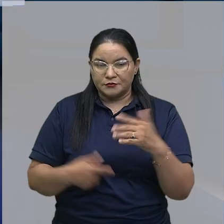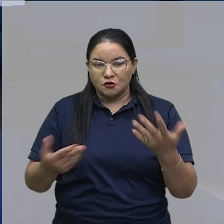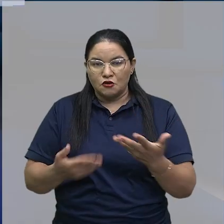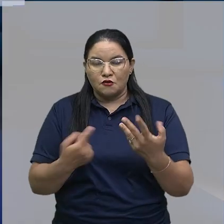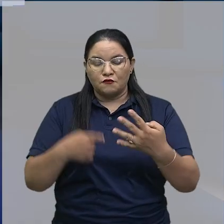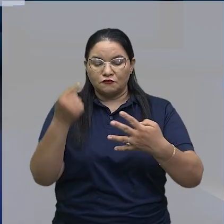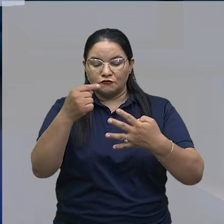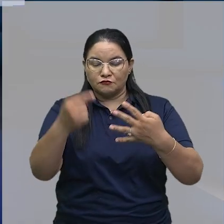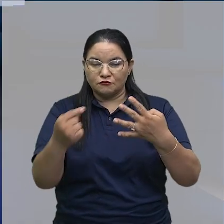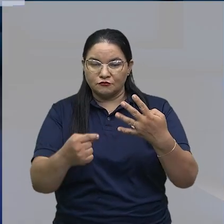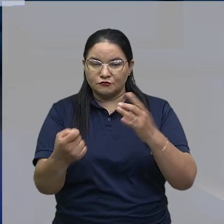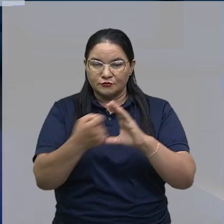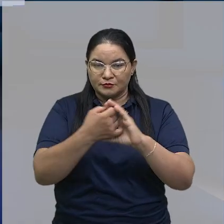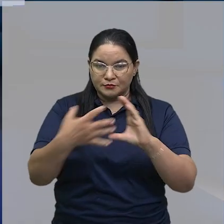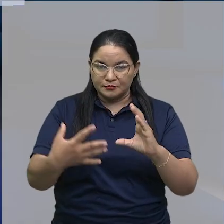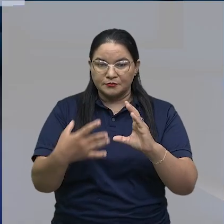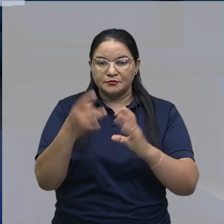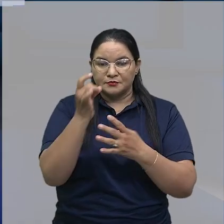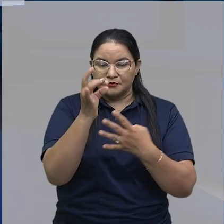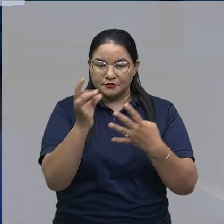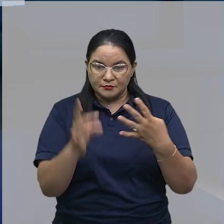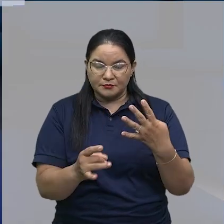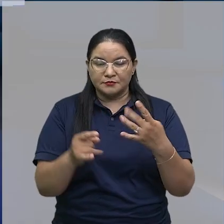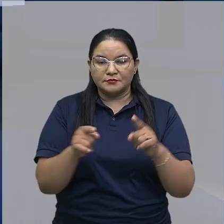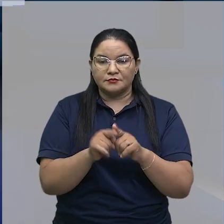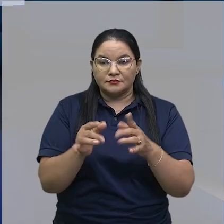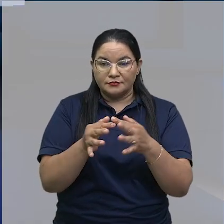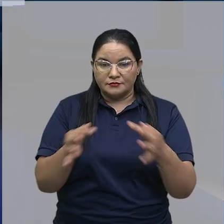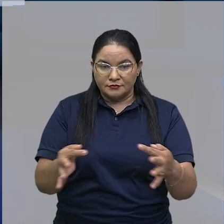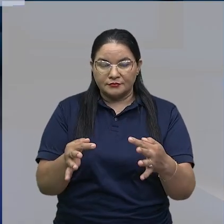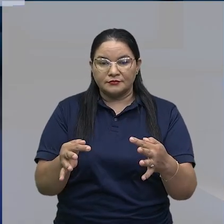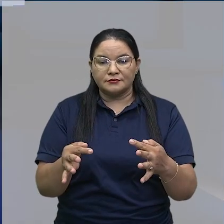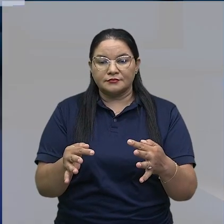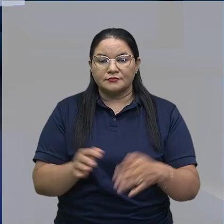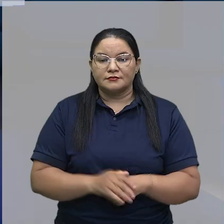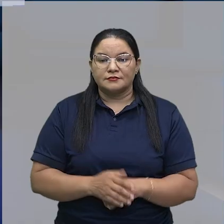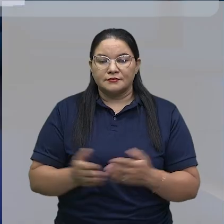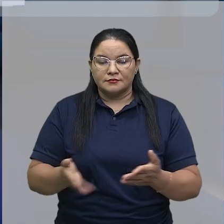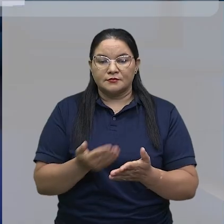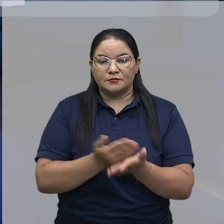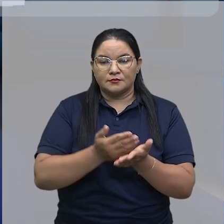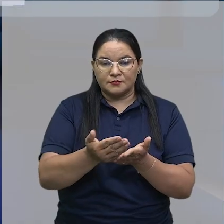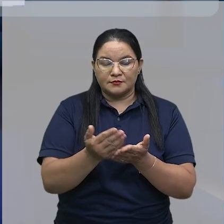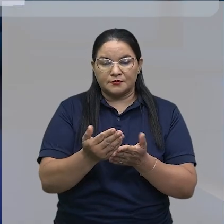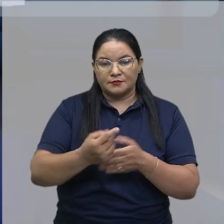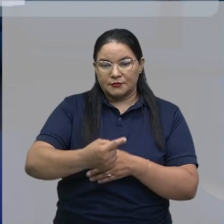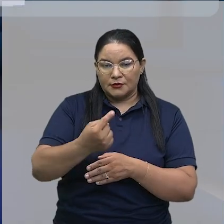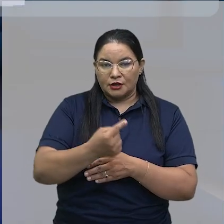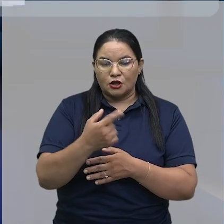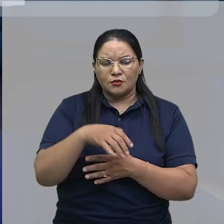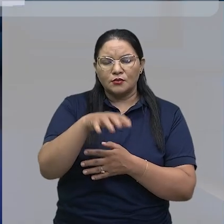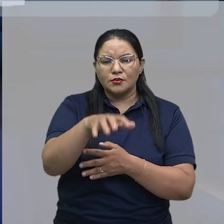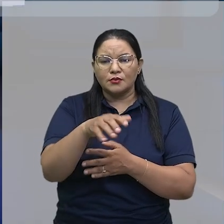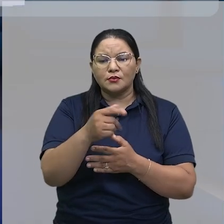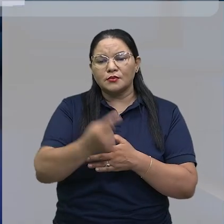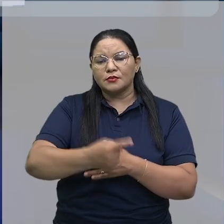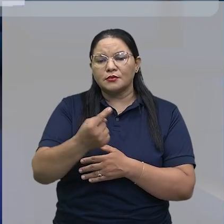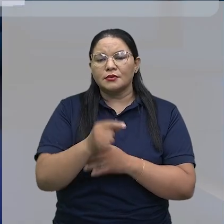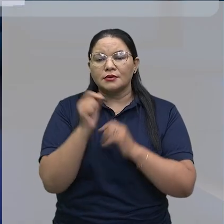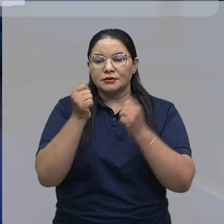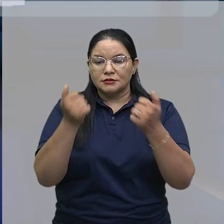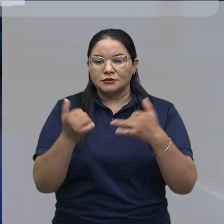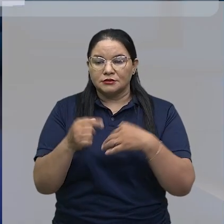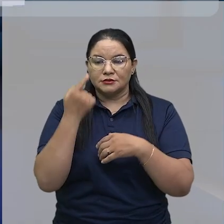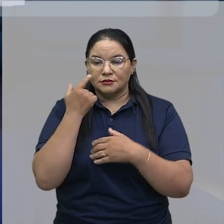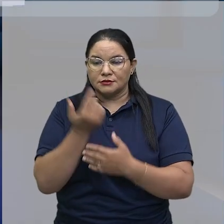gente vai verificar as características de cada um deles, bem simples, tá? Bem sucinta. Vamos começar com o setor primário. O setor primário reúne